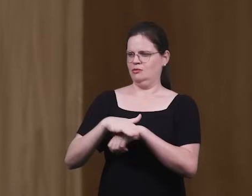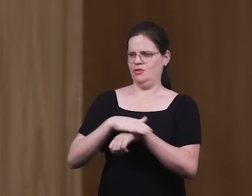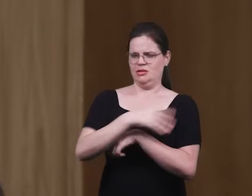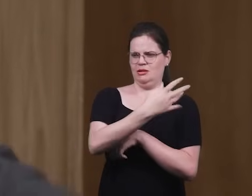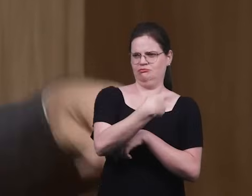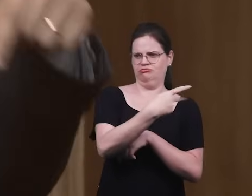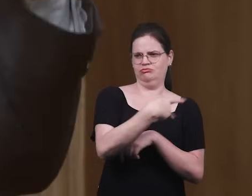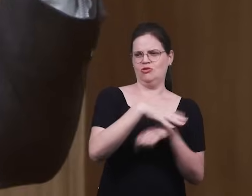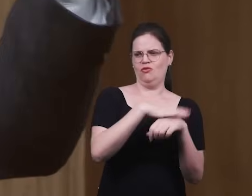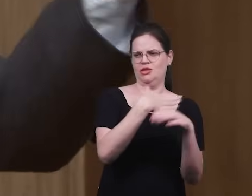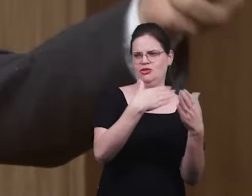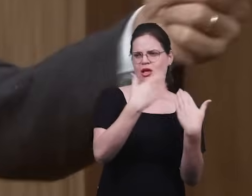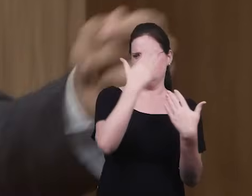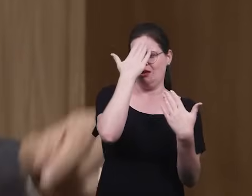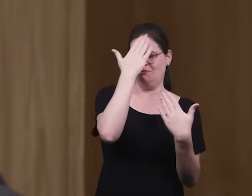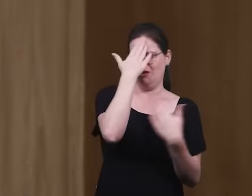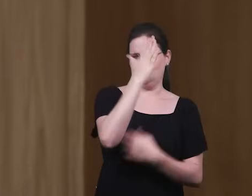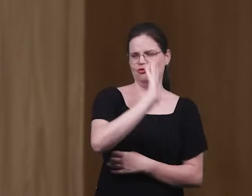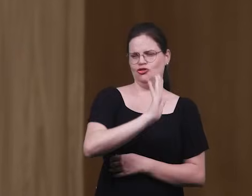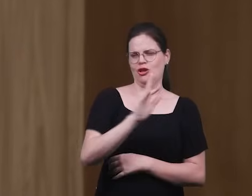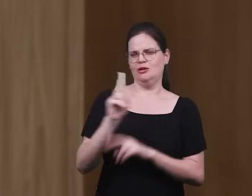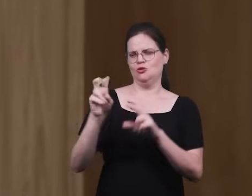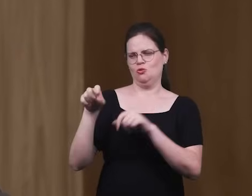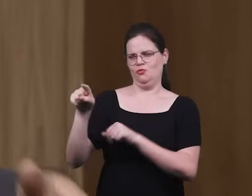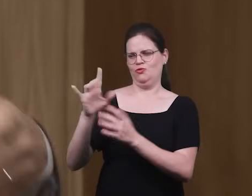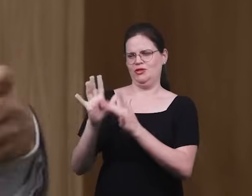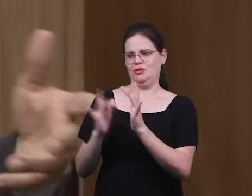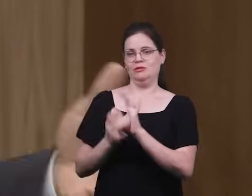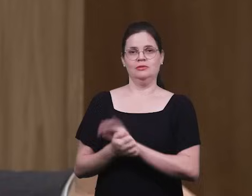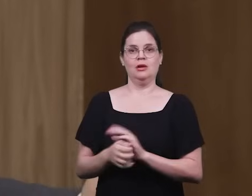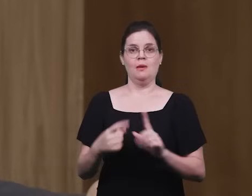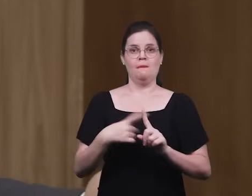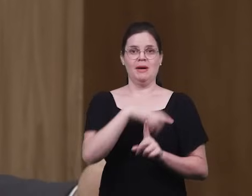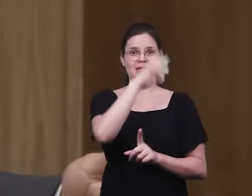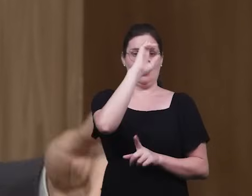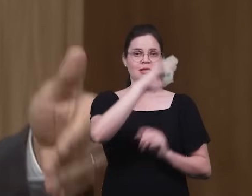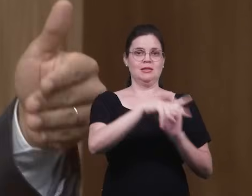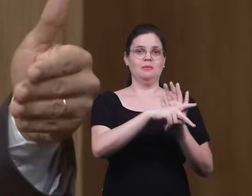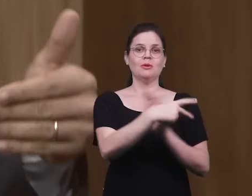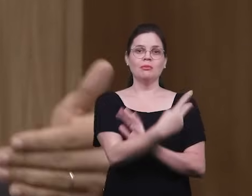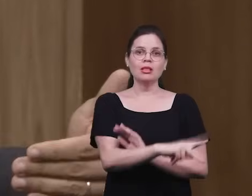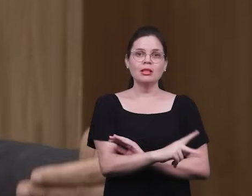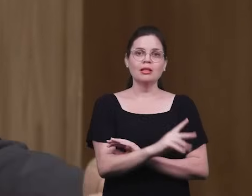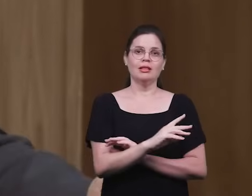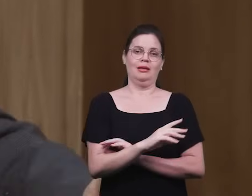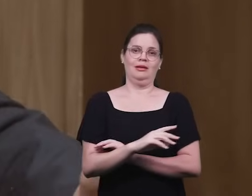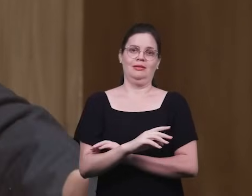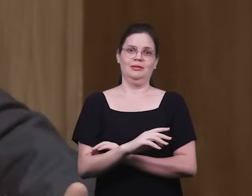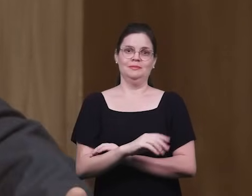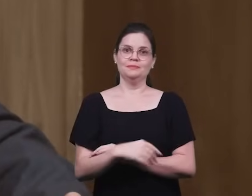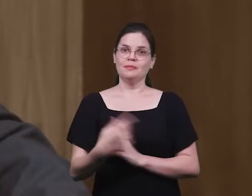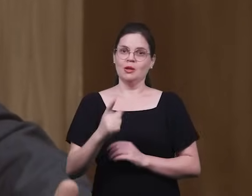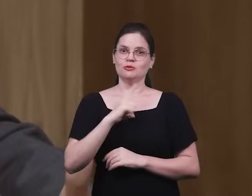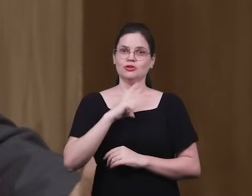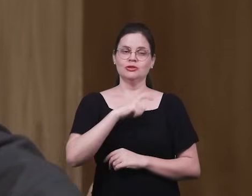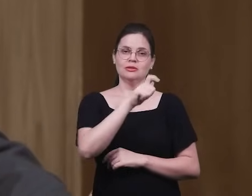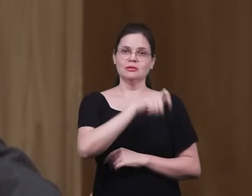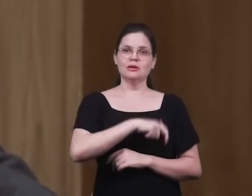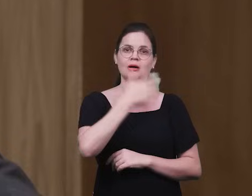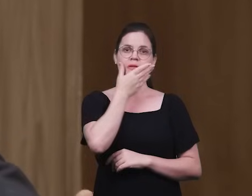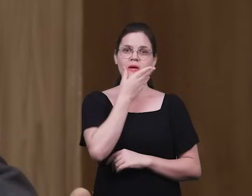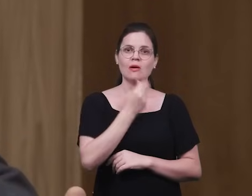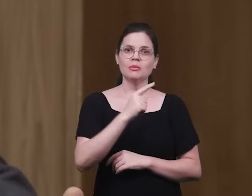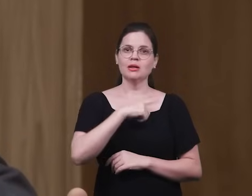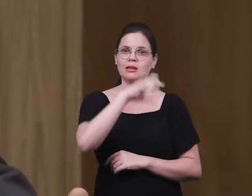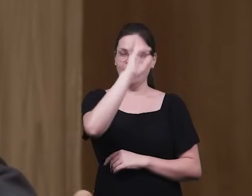senhor nós já temos conclusões a respeito do Senhor Jesus mas era Racionais então ali tinha um homem na razão conversando com o